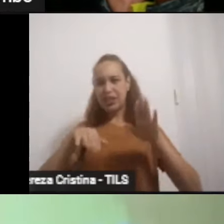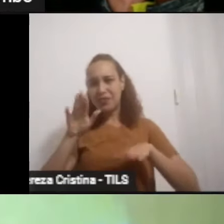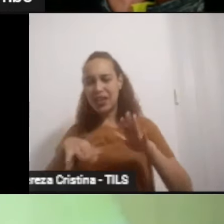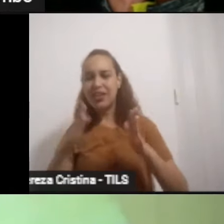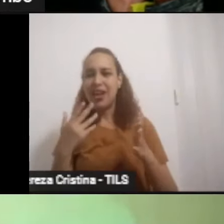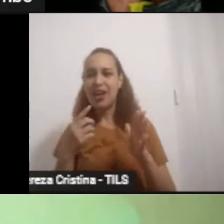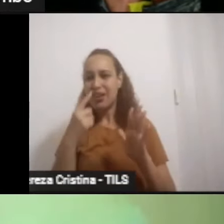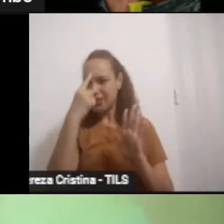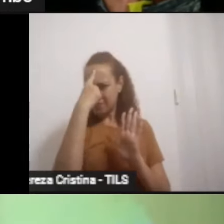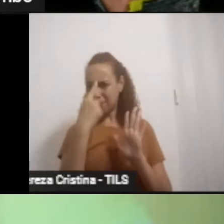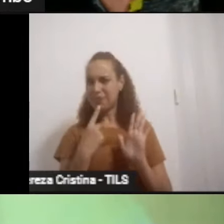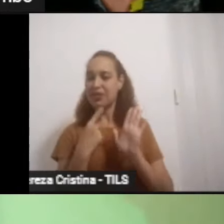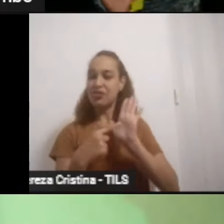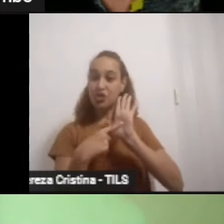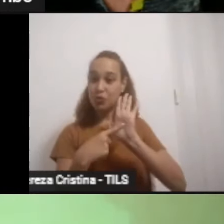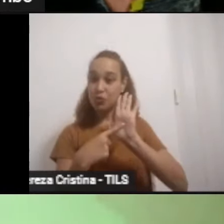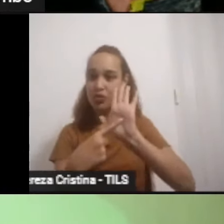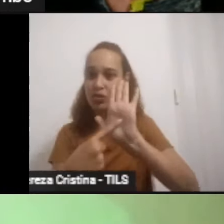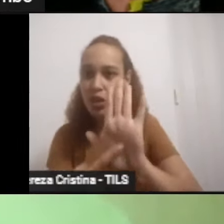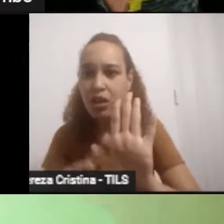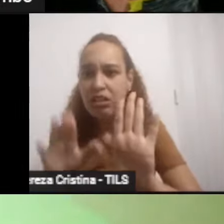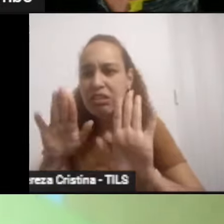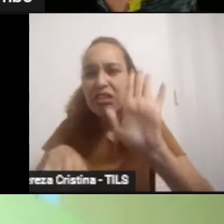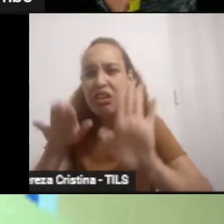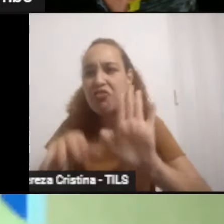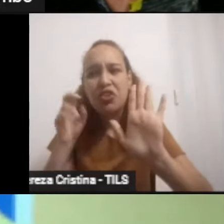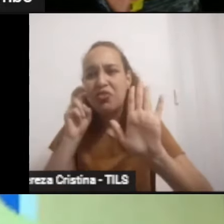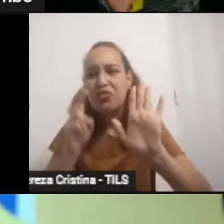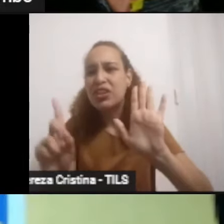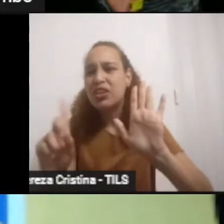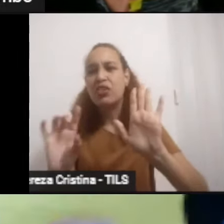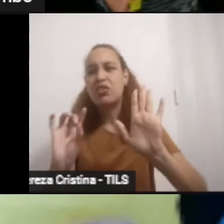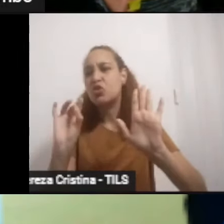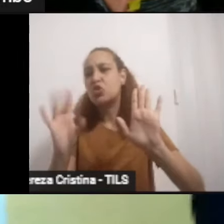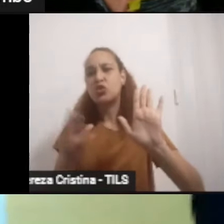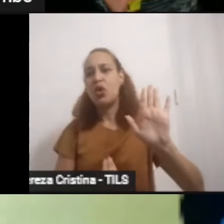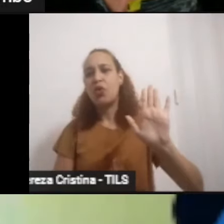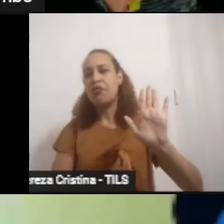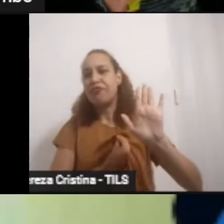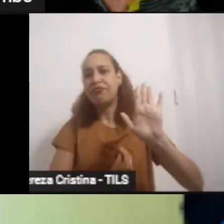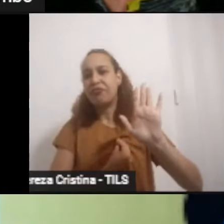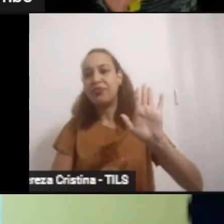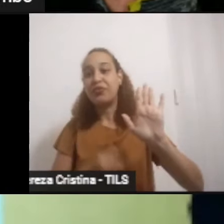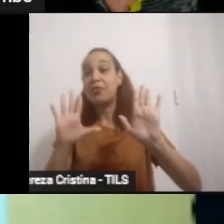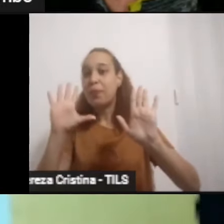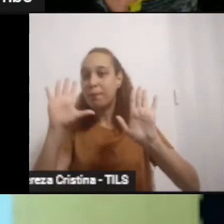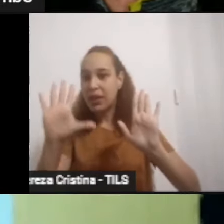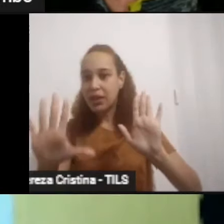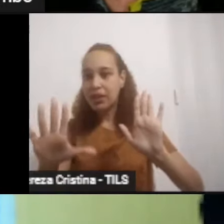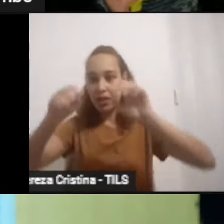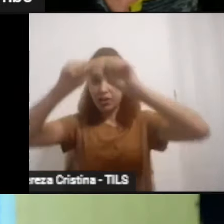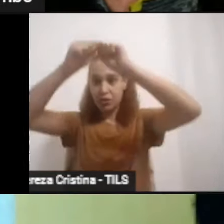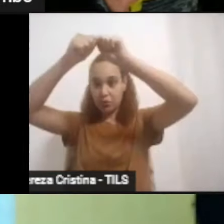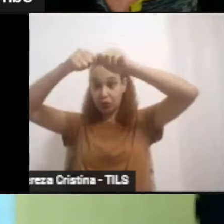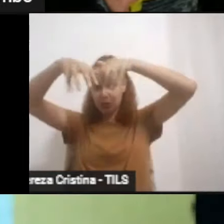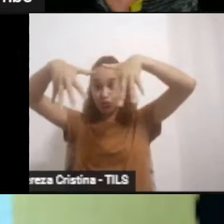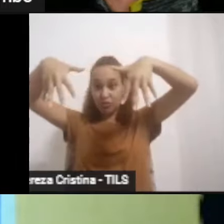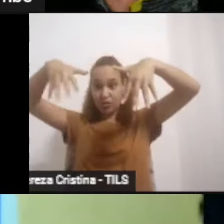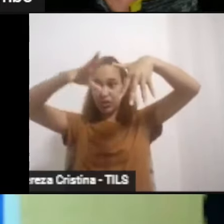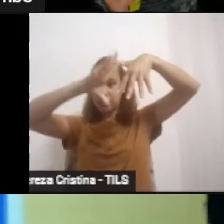mostrando pela câmera não dê para ver, talvez só ao vivo que note. Mas a cortina que sai, ela